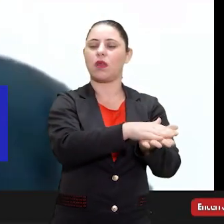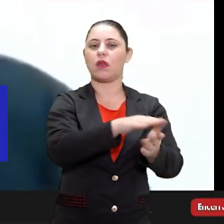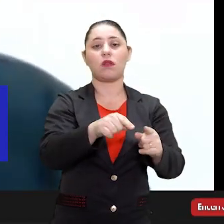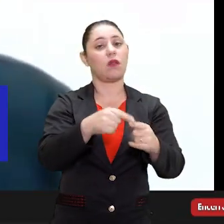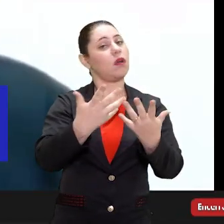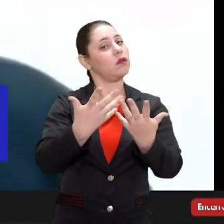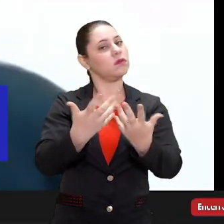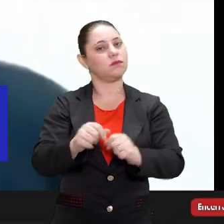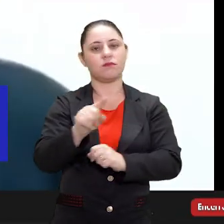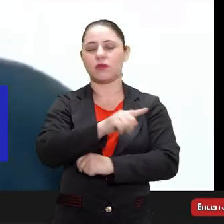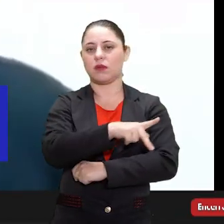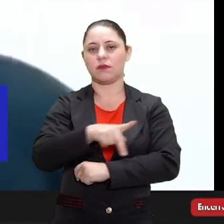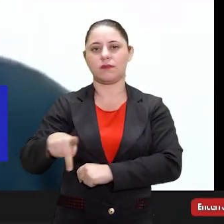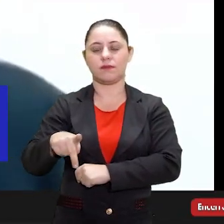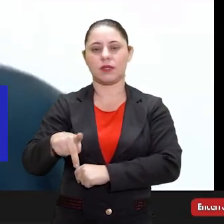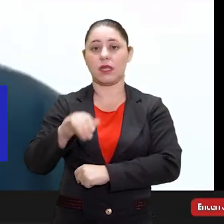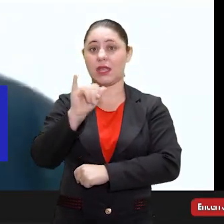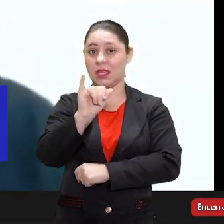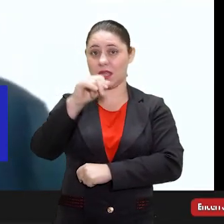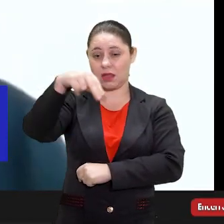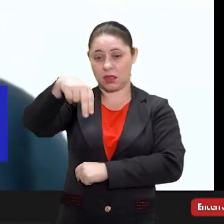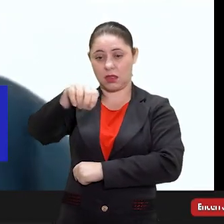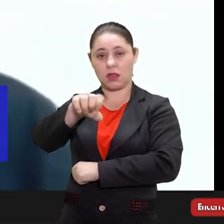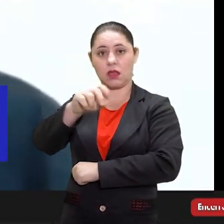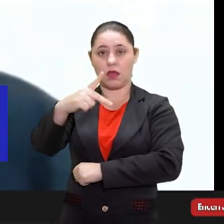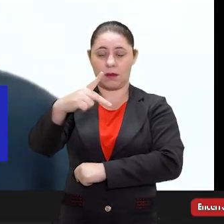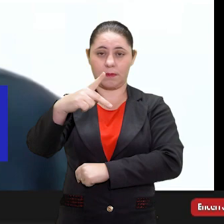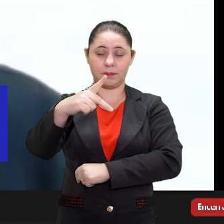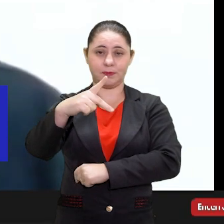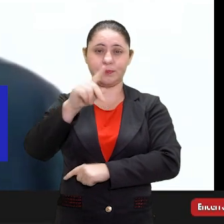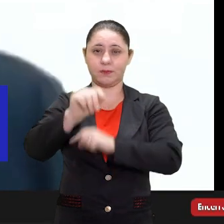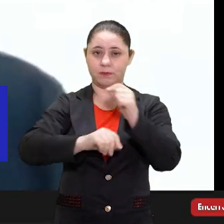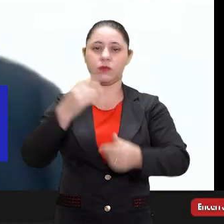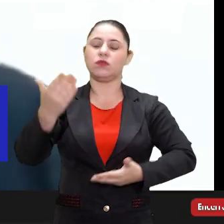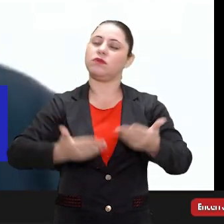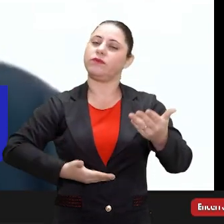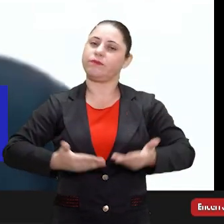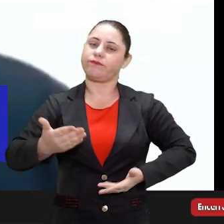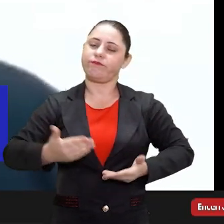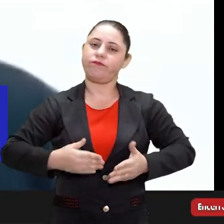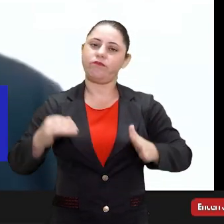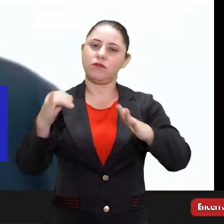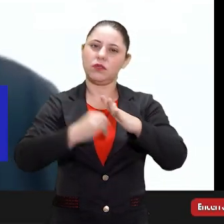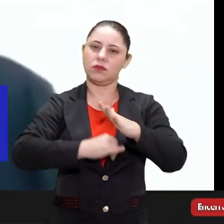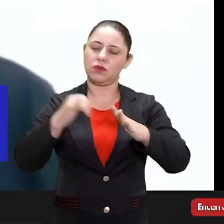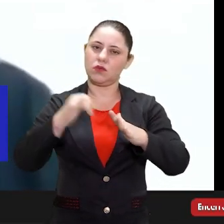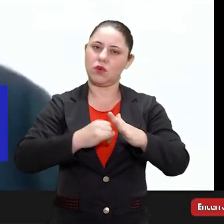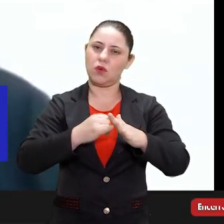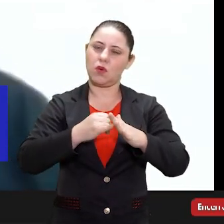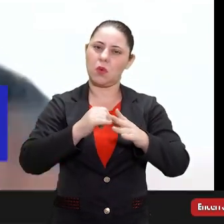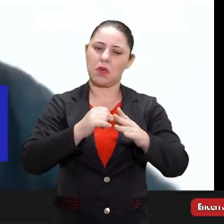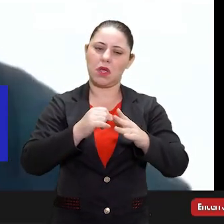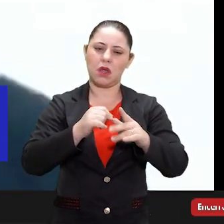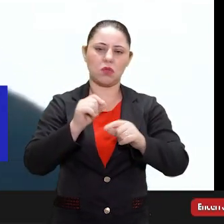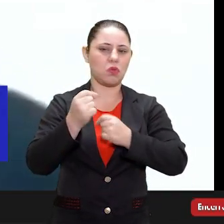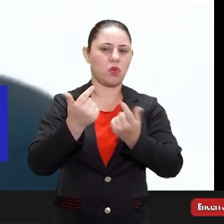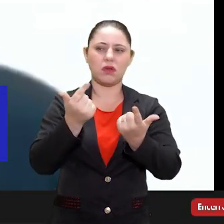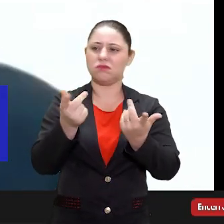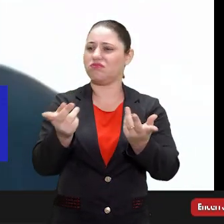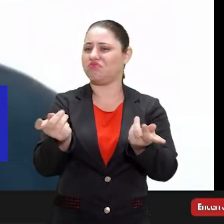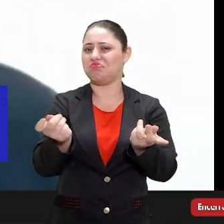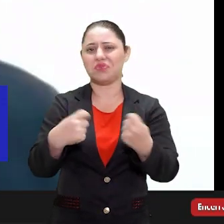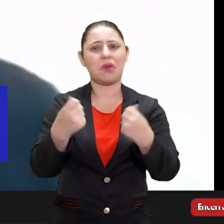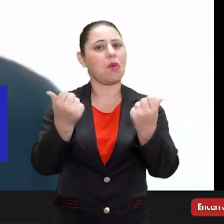nas escolas passavam pelo crivo do governo. Não dá para aceitar que o presidente do